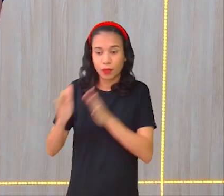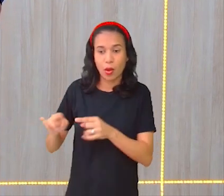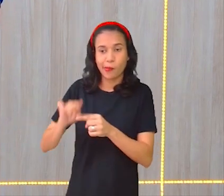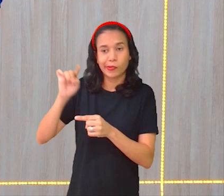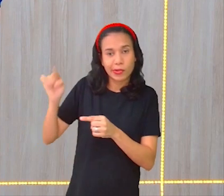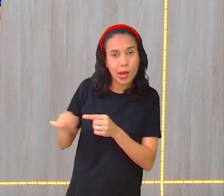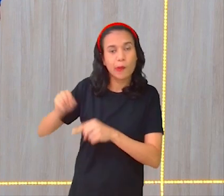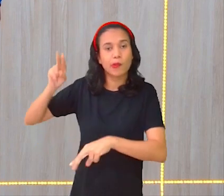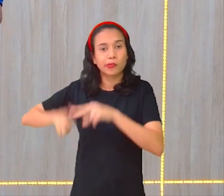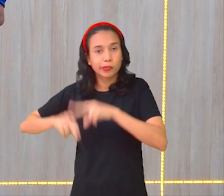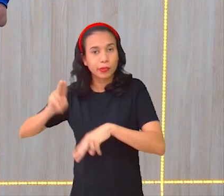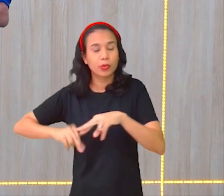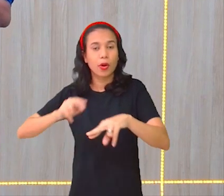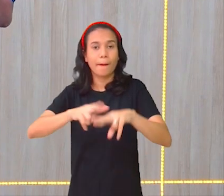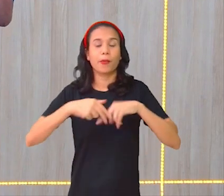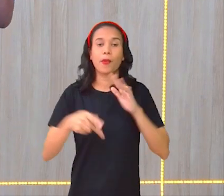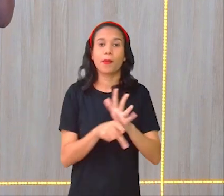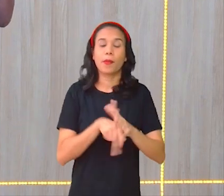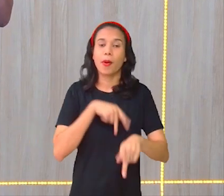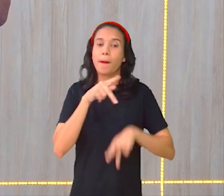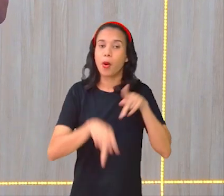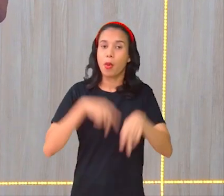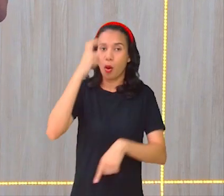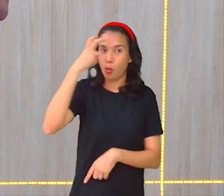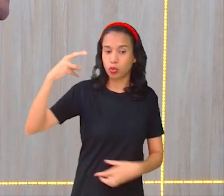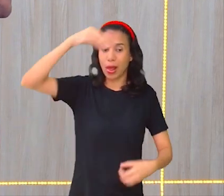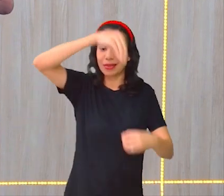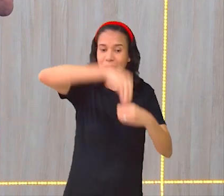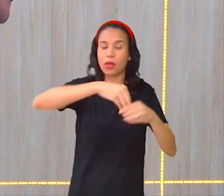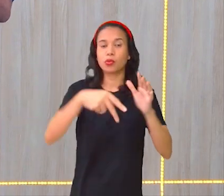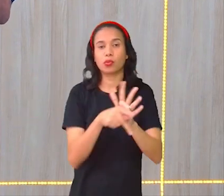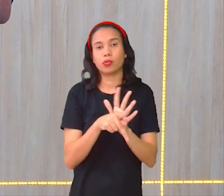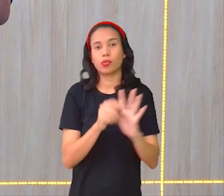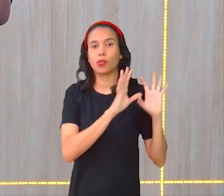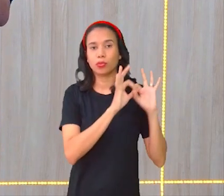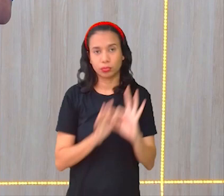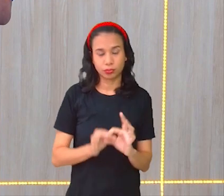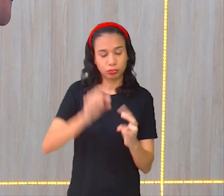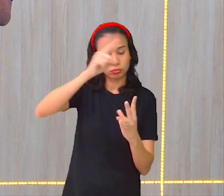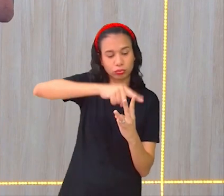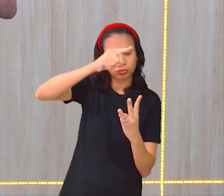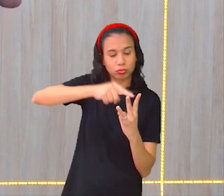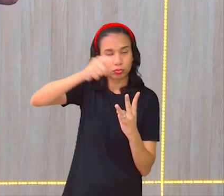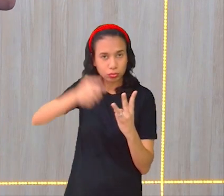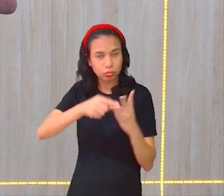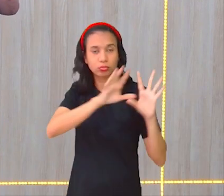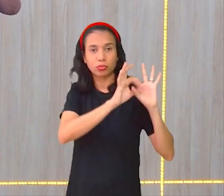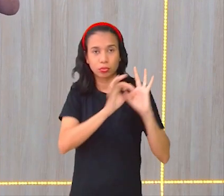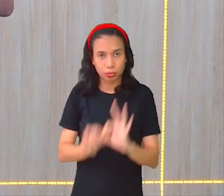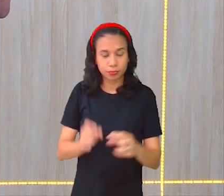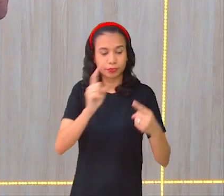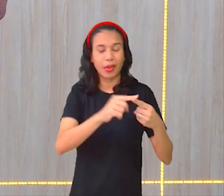as manifestações da cultura popular, basicamente, elas estão inseridas dentro desses 3 contextos aí que